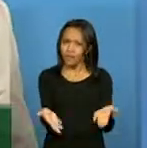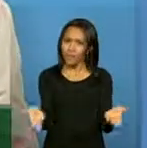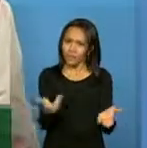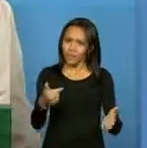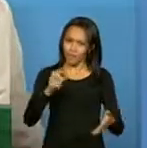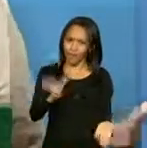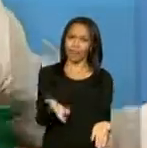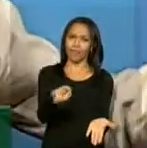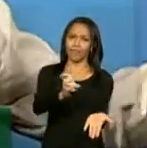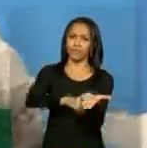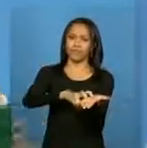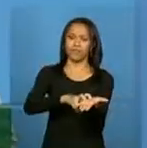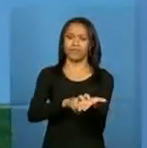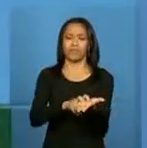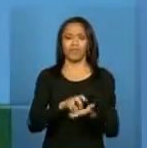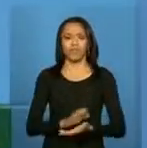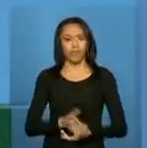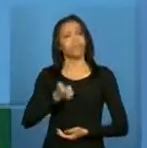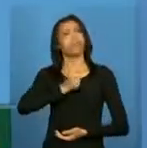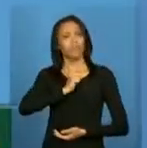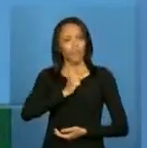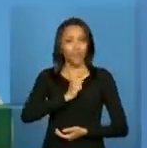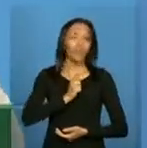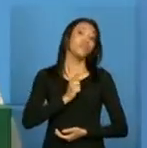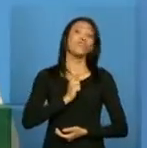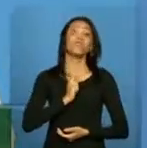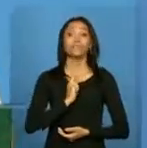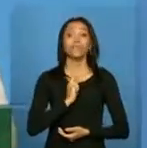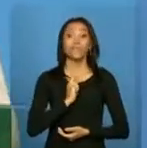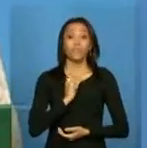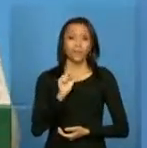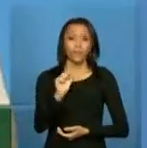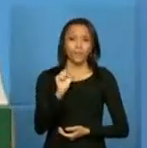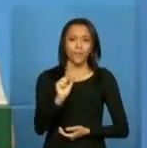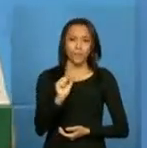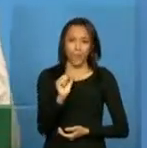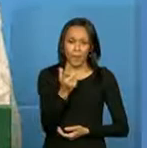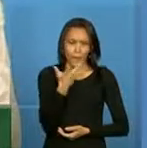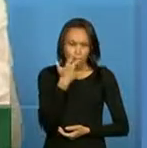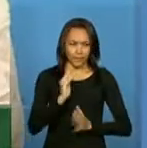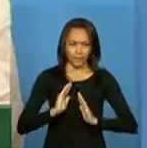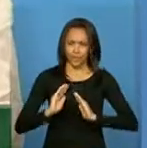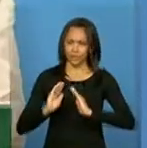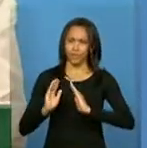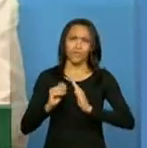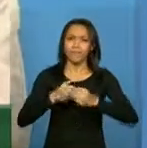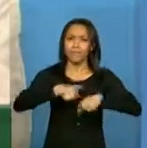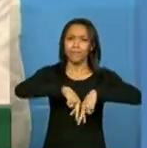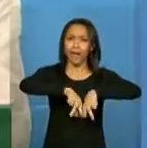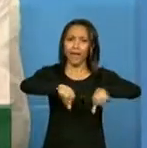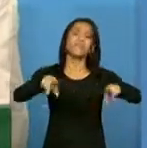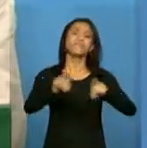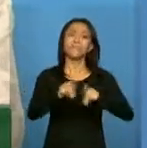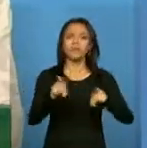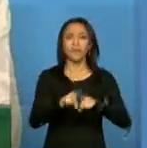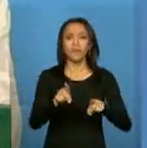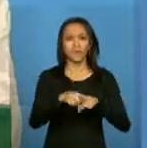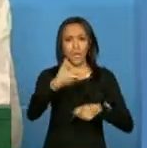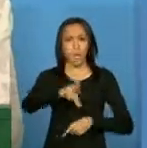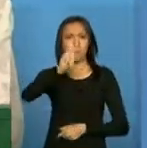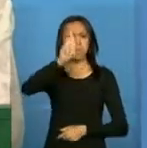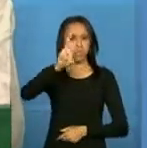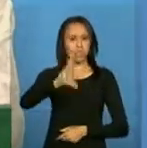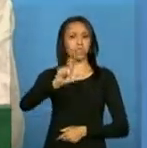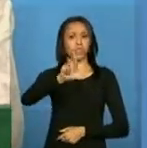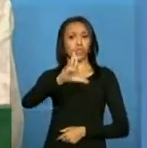pela manhã, houve inclusive uma grande casa de máquinas até representada pelo presidente Lula. Nós temos,